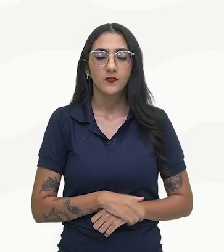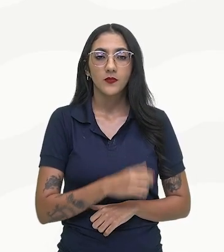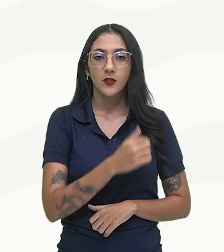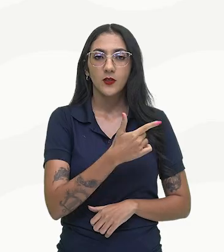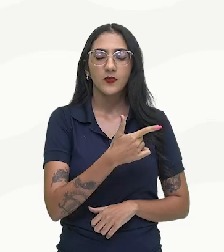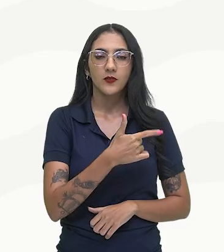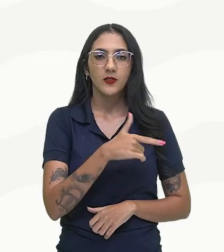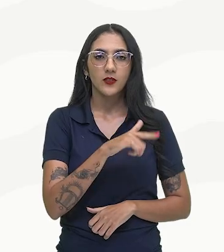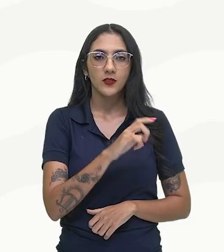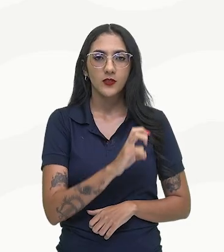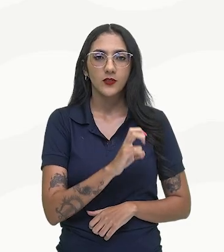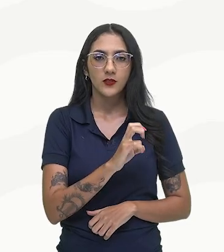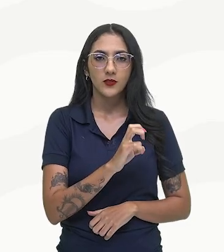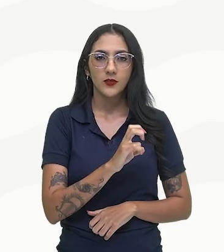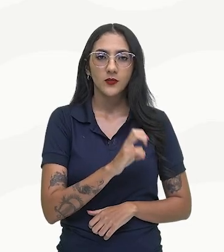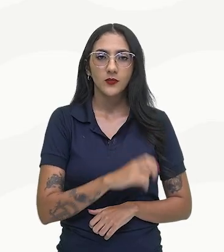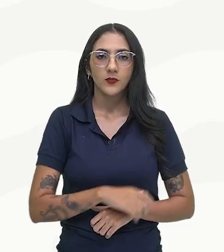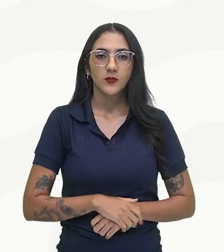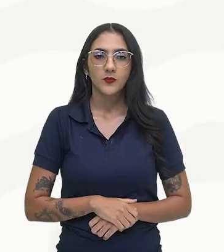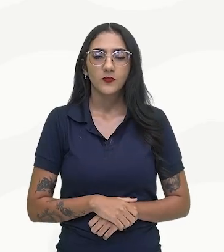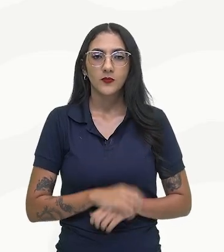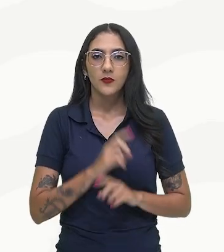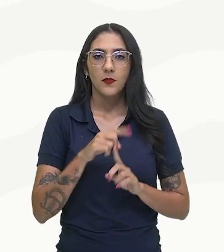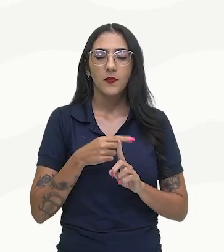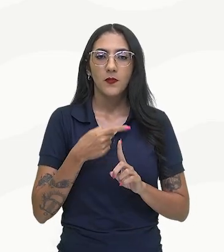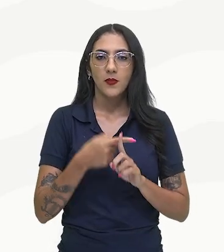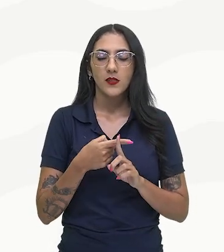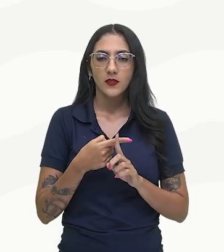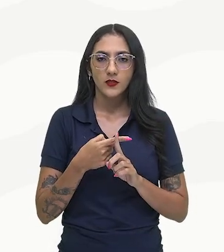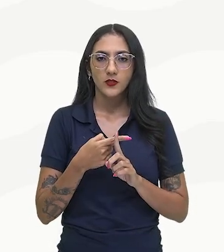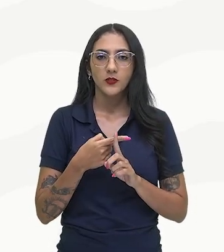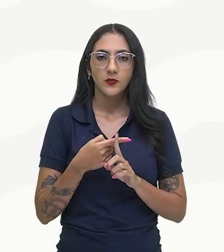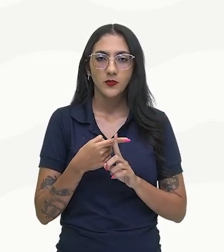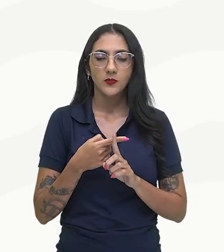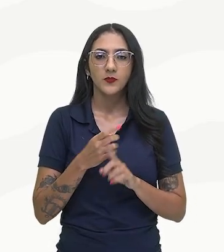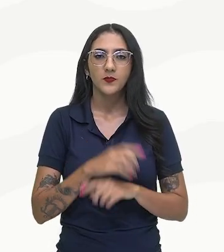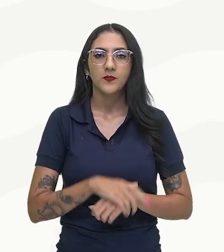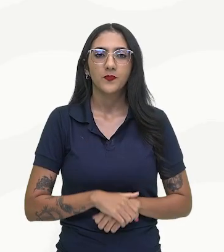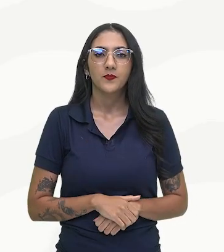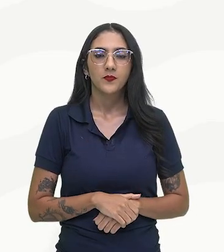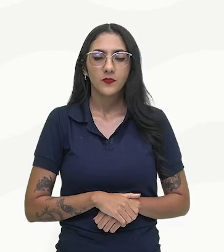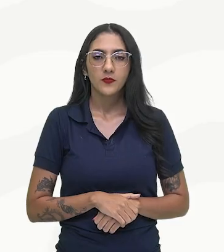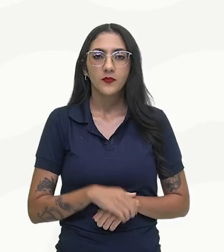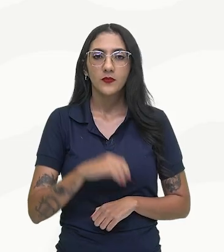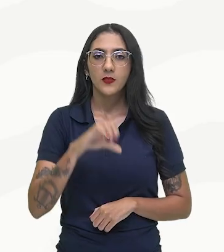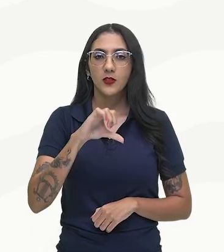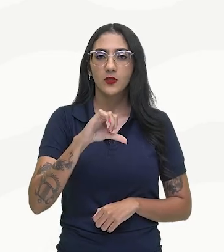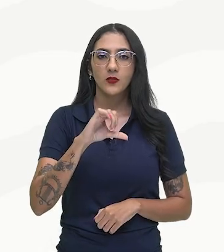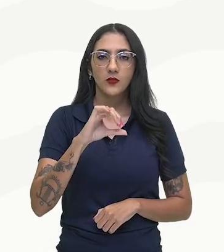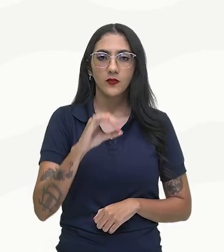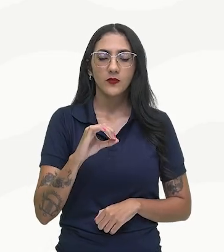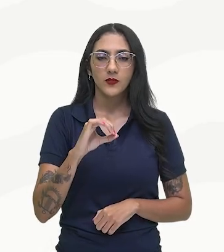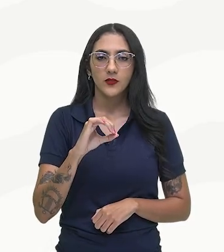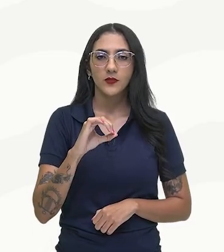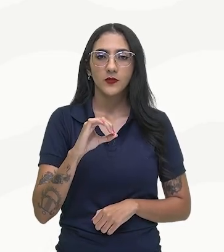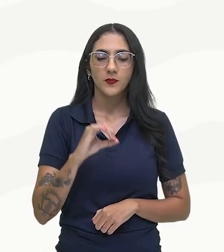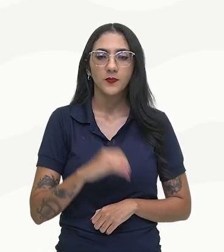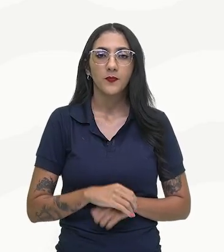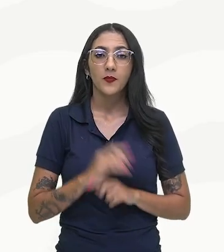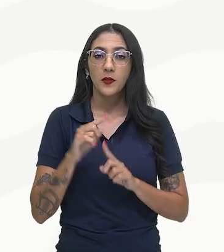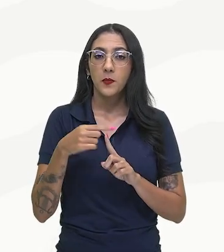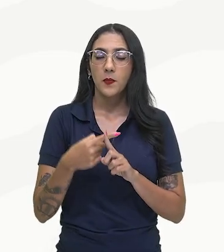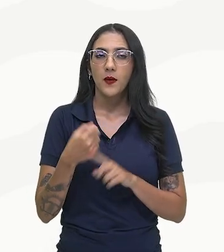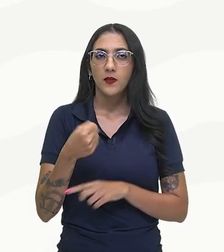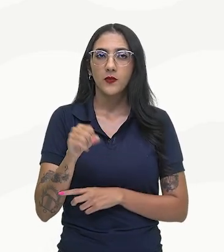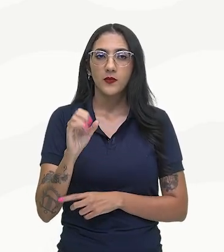25. 18 vezes 5, ou 5 vezes 18, é igual a 90, mais